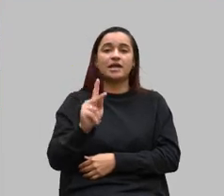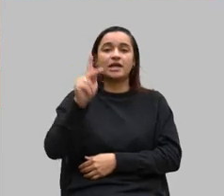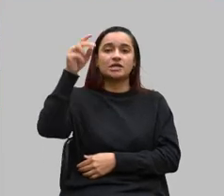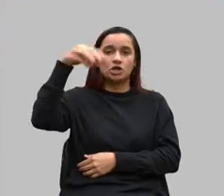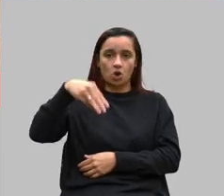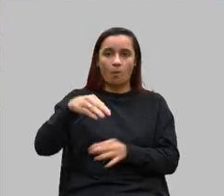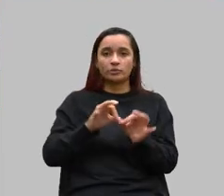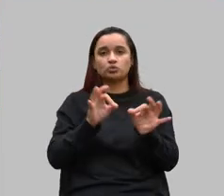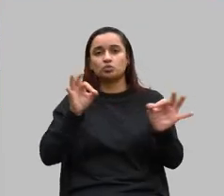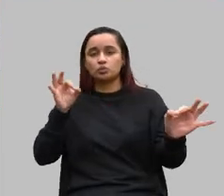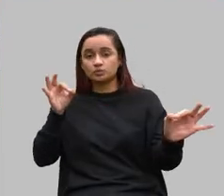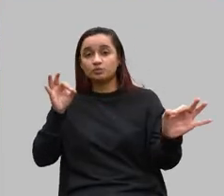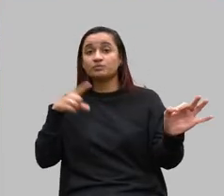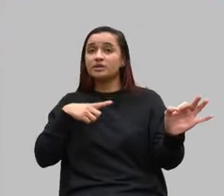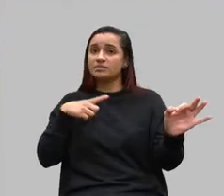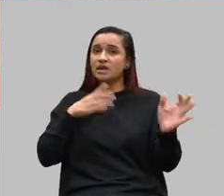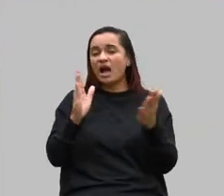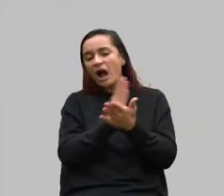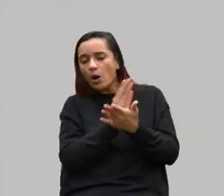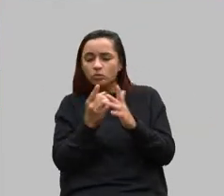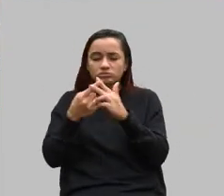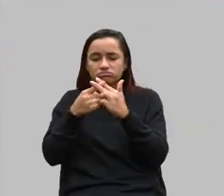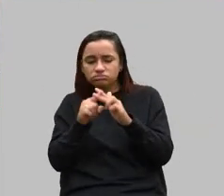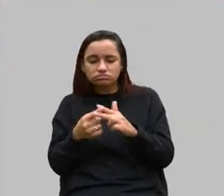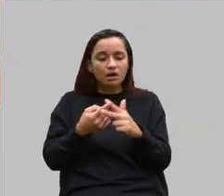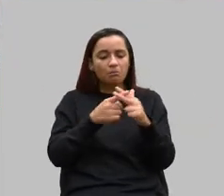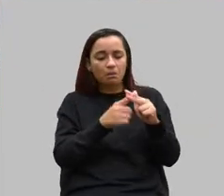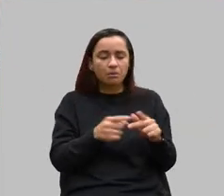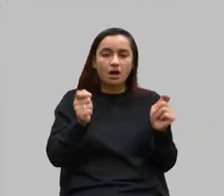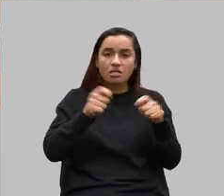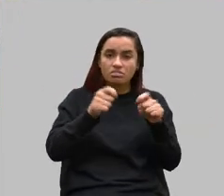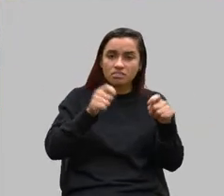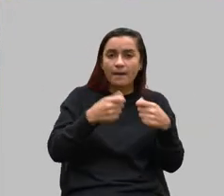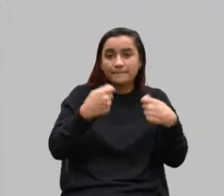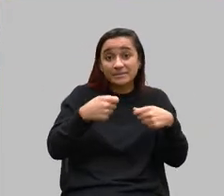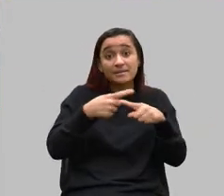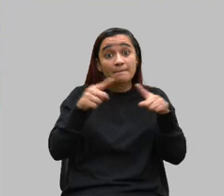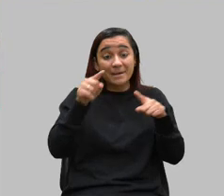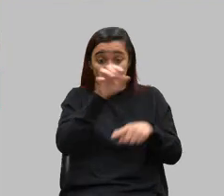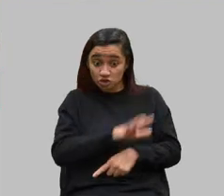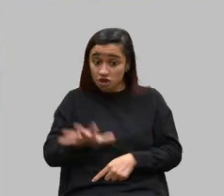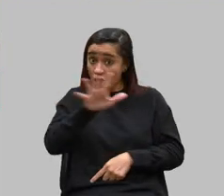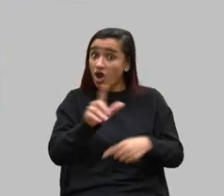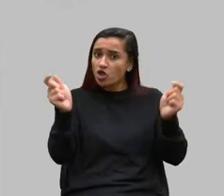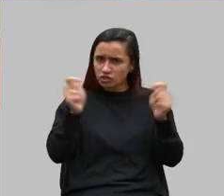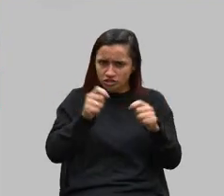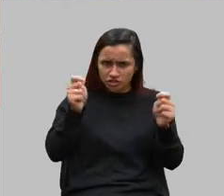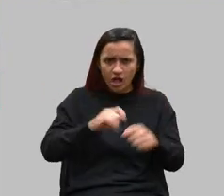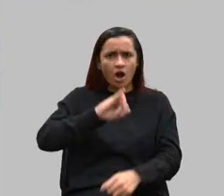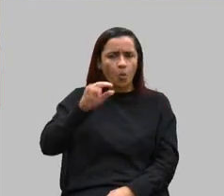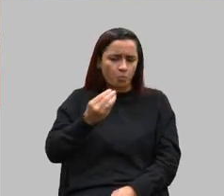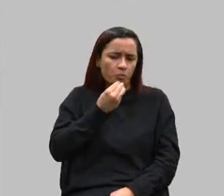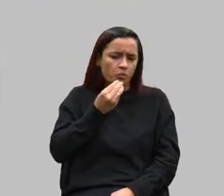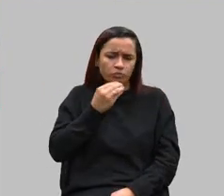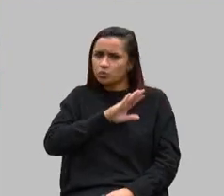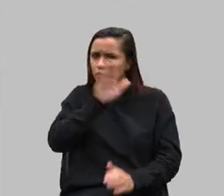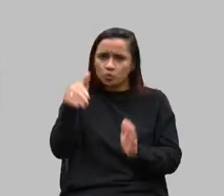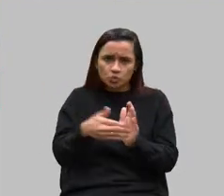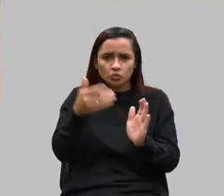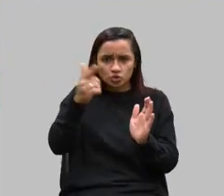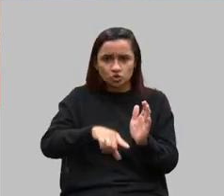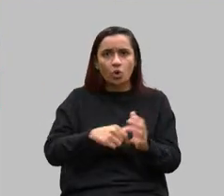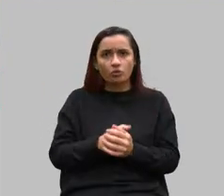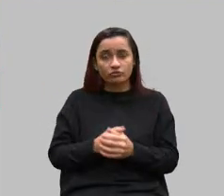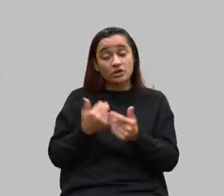alguns trechos que tem que ter algum reparo de traçado mas de maneira geral ele é totalmente reaproveitado a mesma coisa em termos de barra mana e Angra